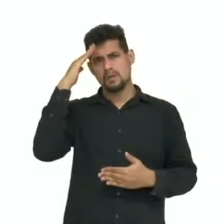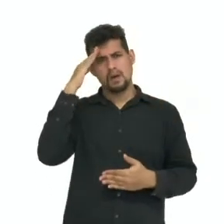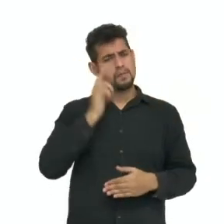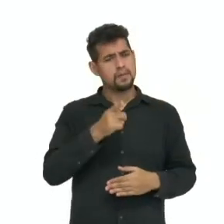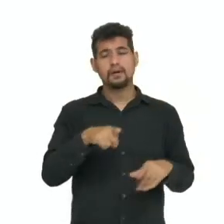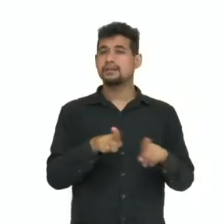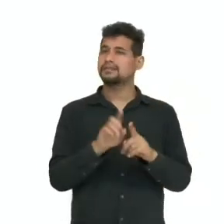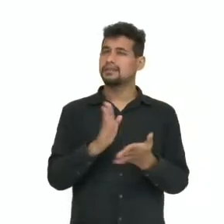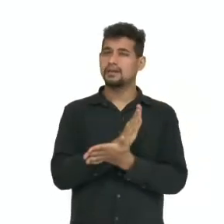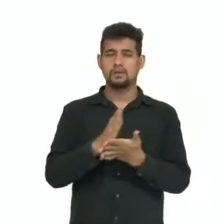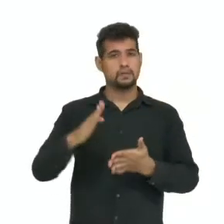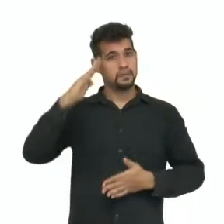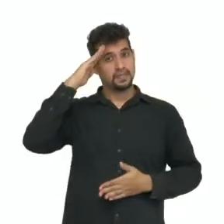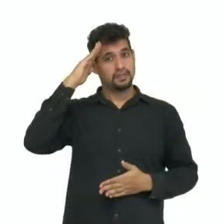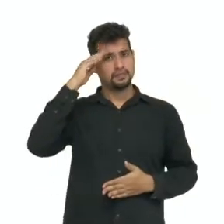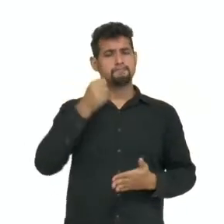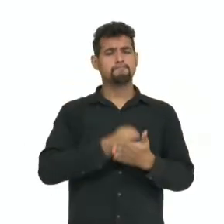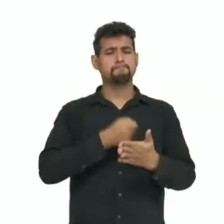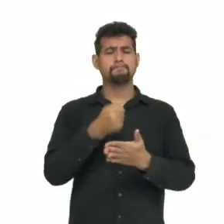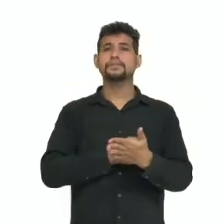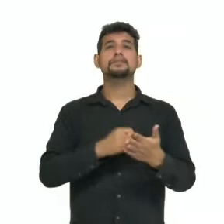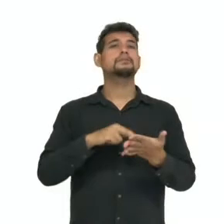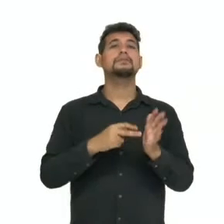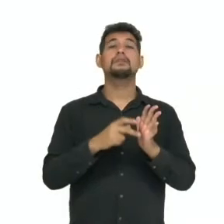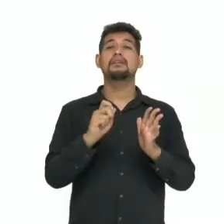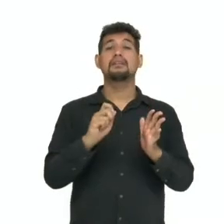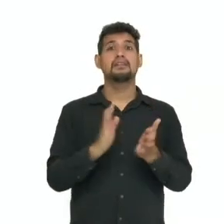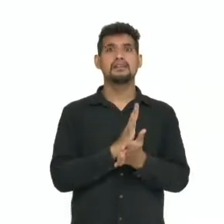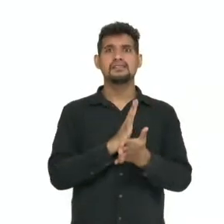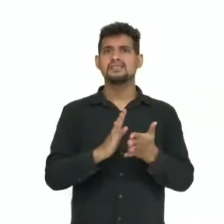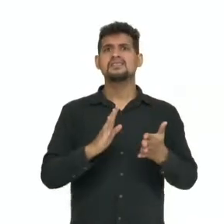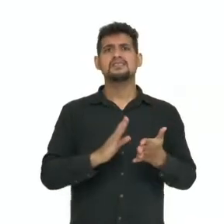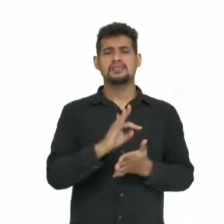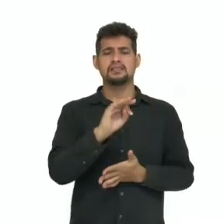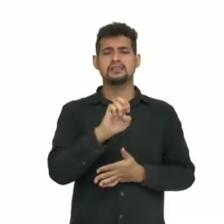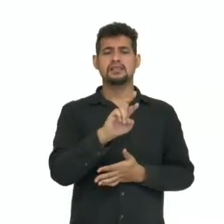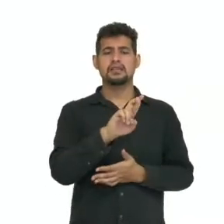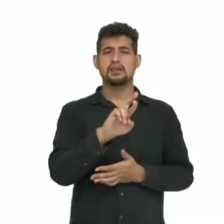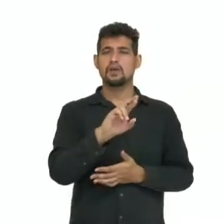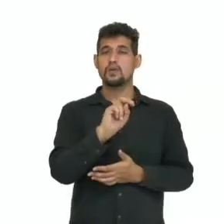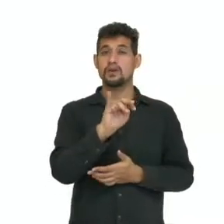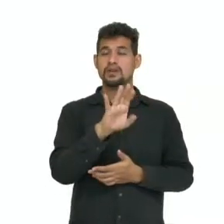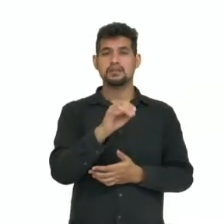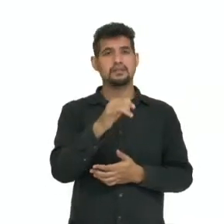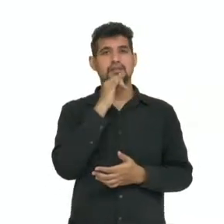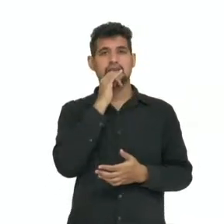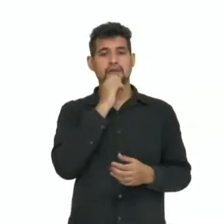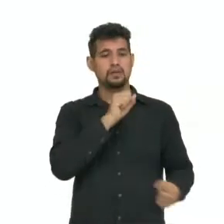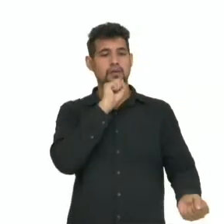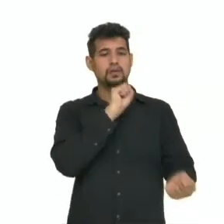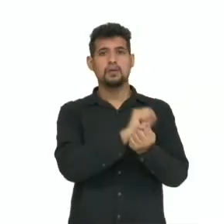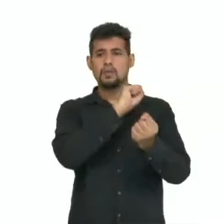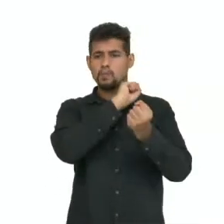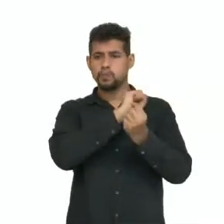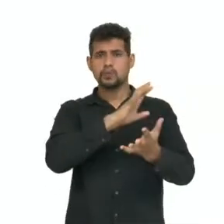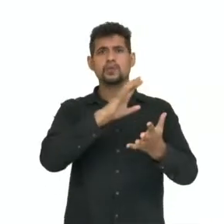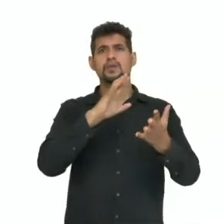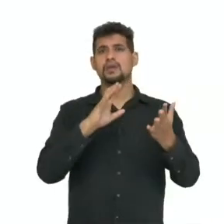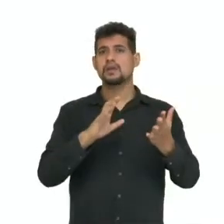Alguns militares da linha dura passaram a praticar atos de terrorismo, como, por exemplo, colocando bombas em bancas de